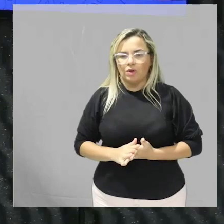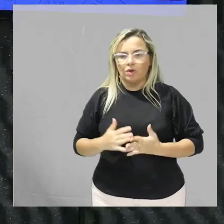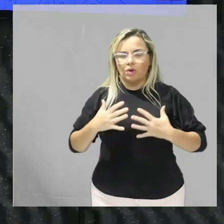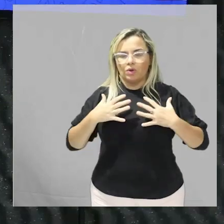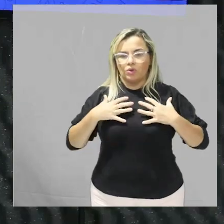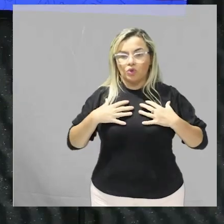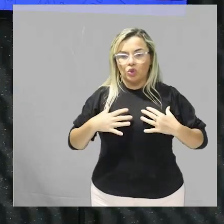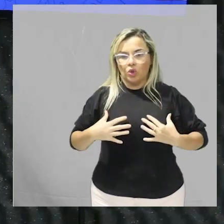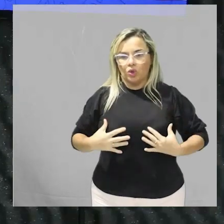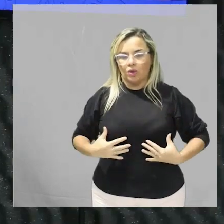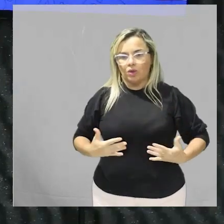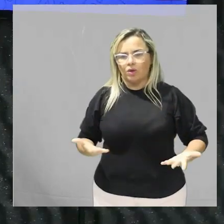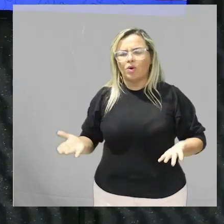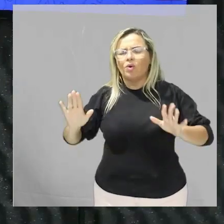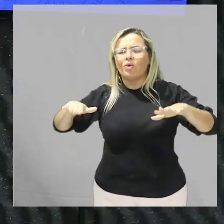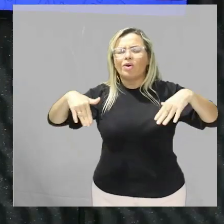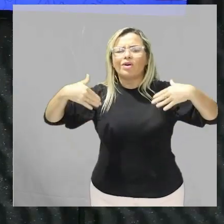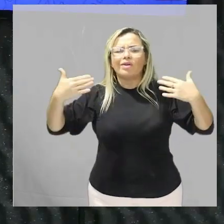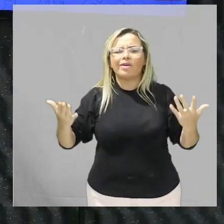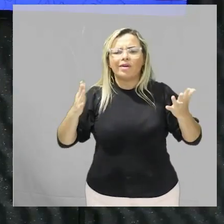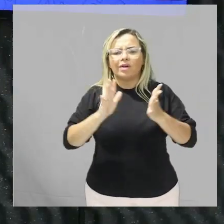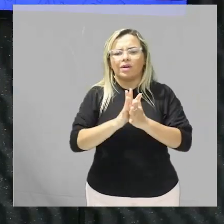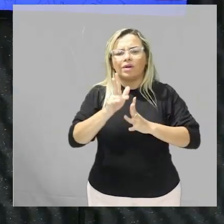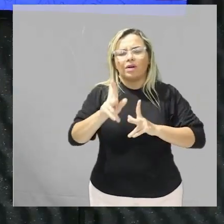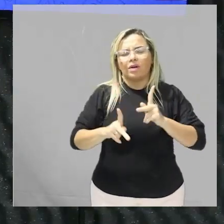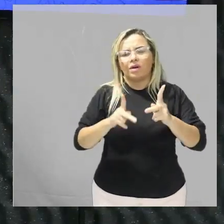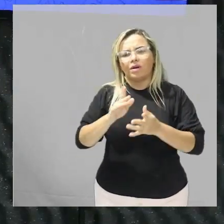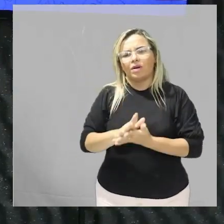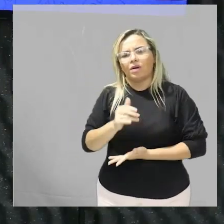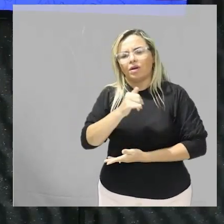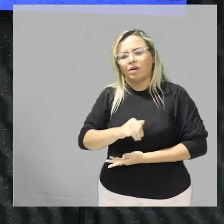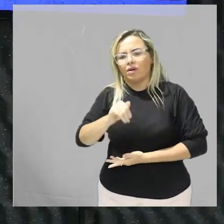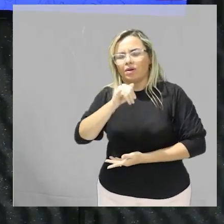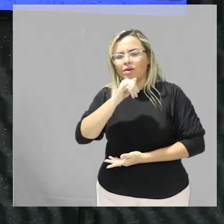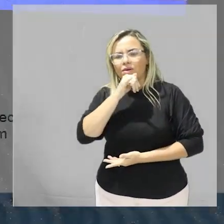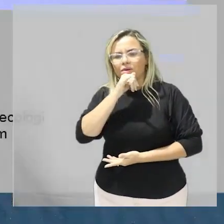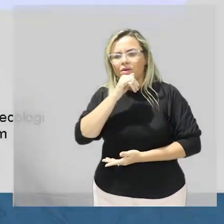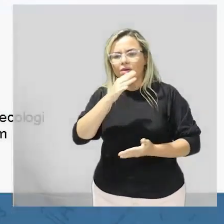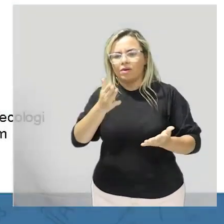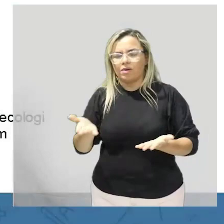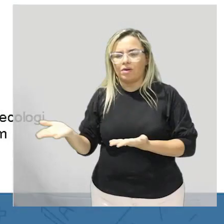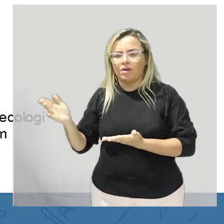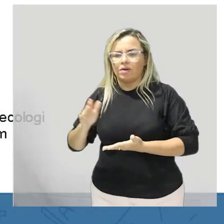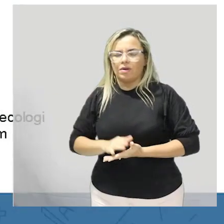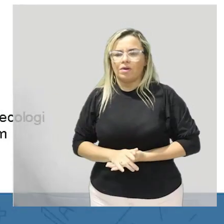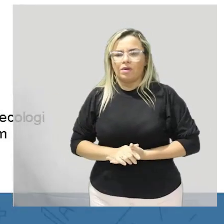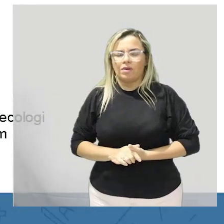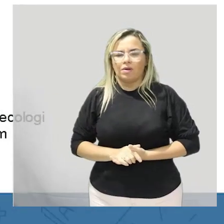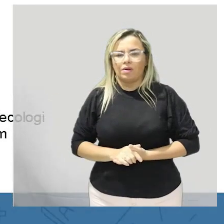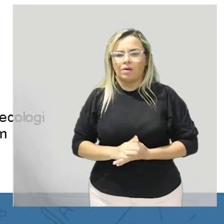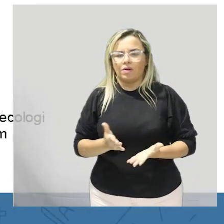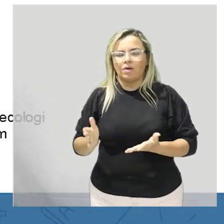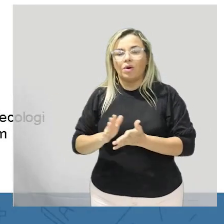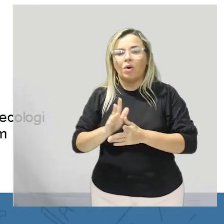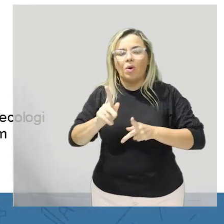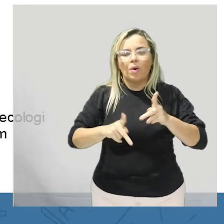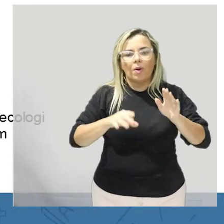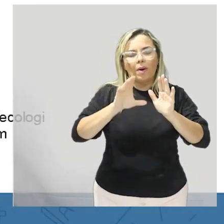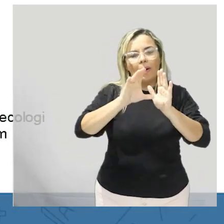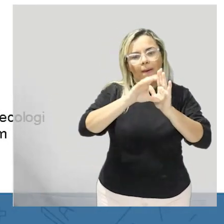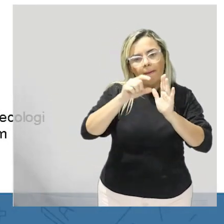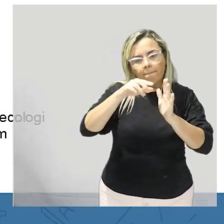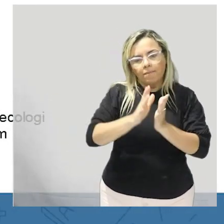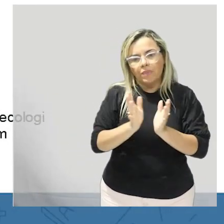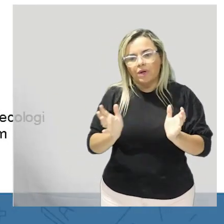população? Como eu já mencionei para vocês, exemplo, se eu tiver o que é população? O conceito diz que população é um conjunto